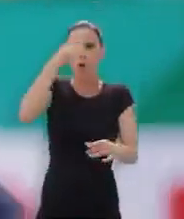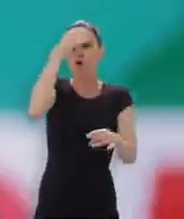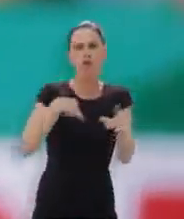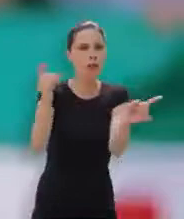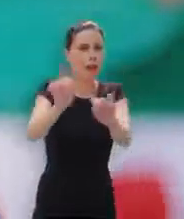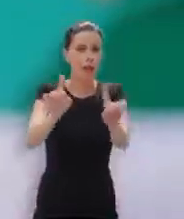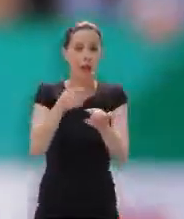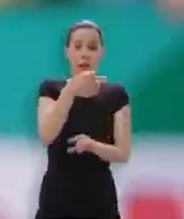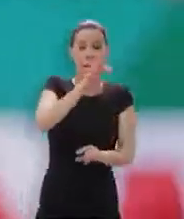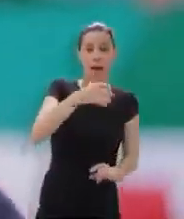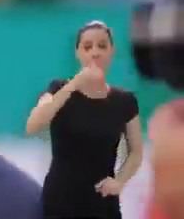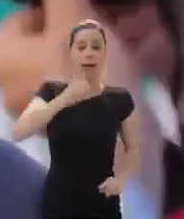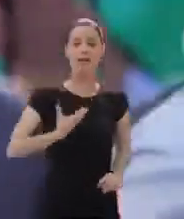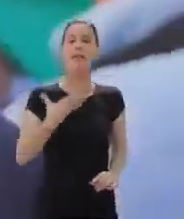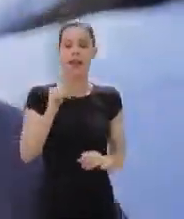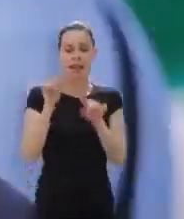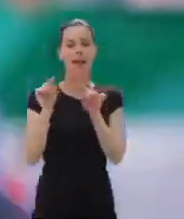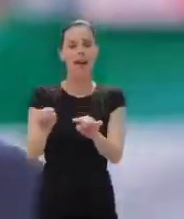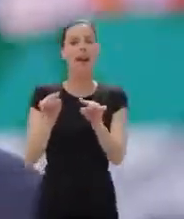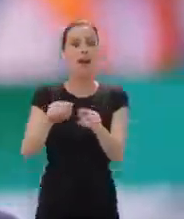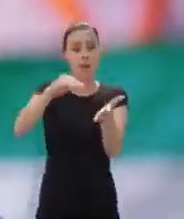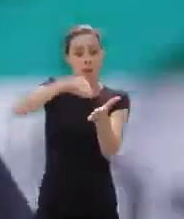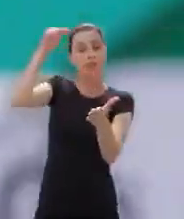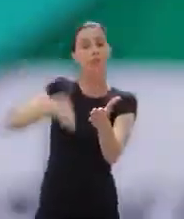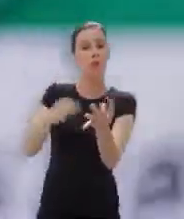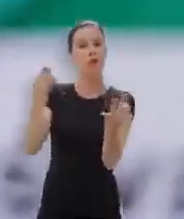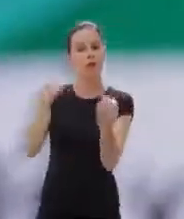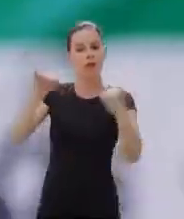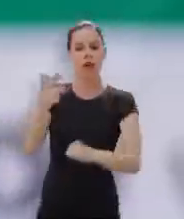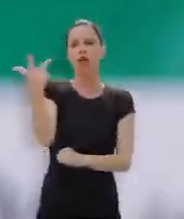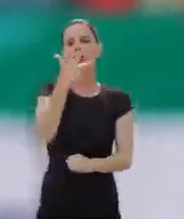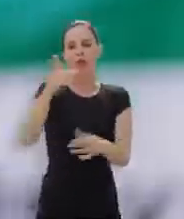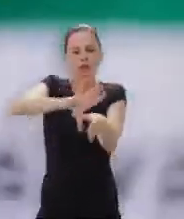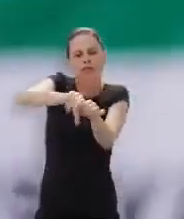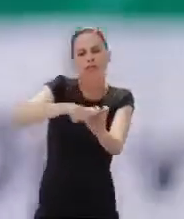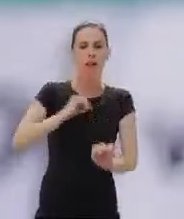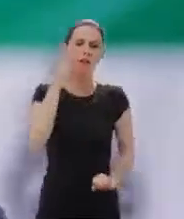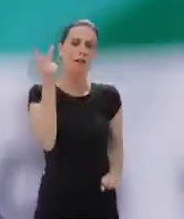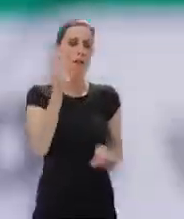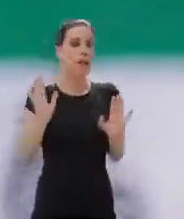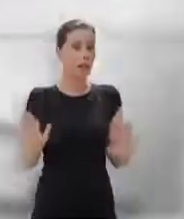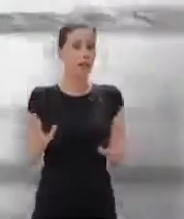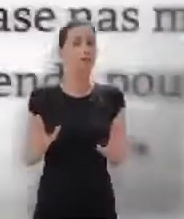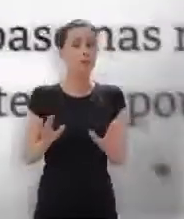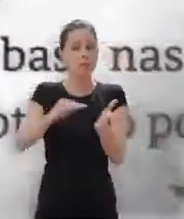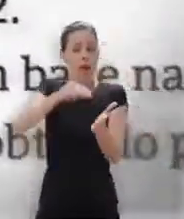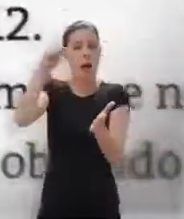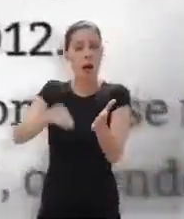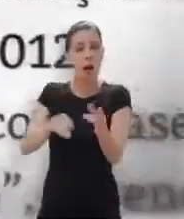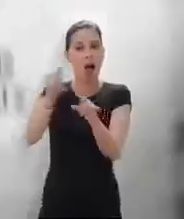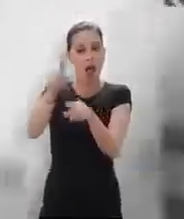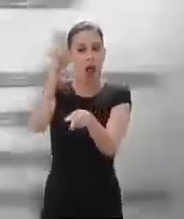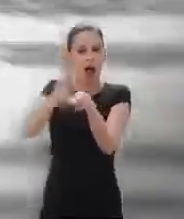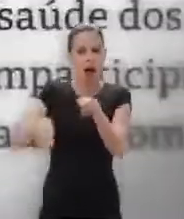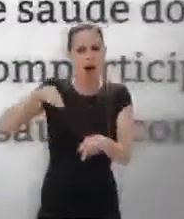e foi ps ps ps quer tirar um facto Android é que está destruindo as nossas vidas O que